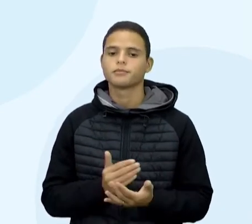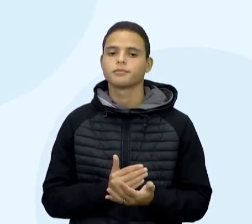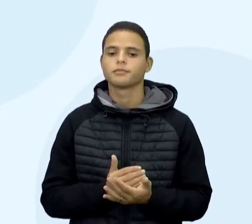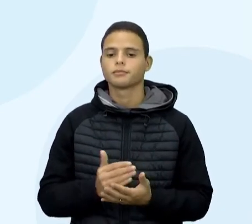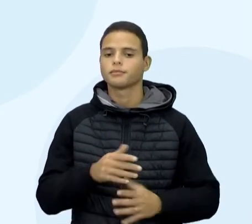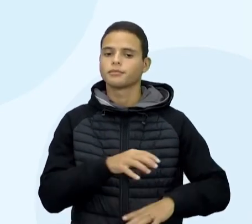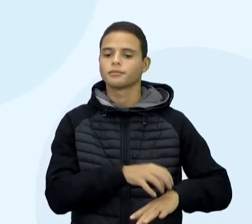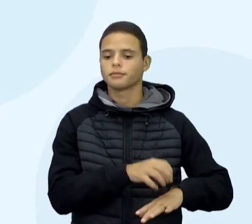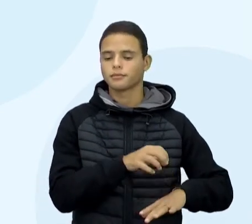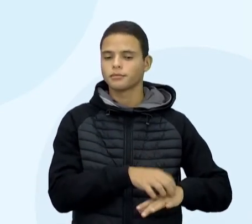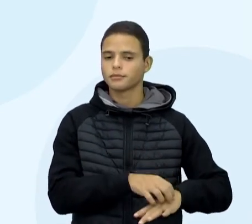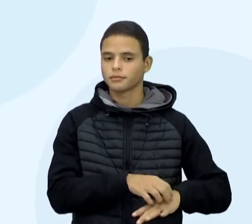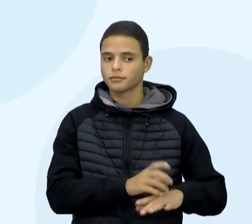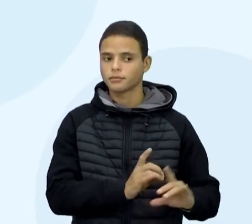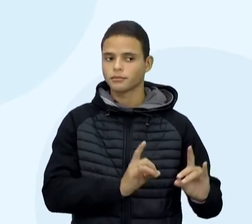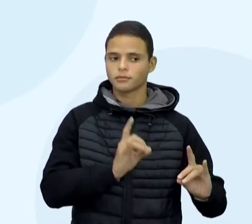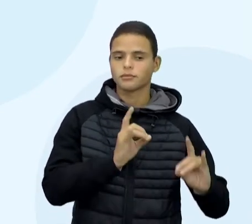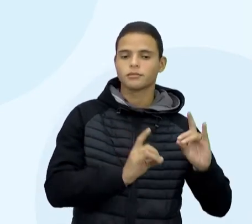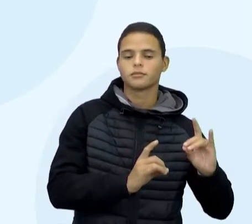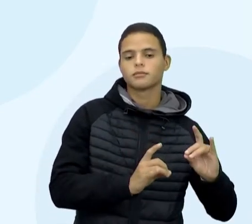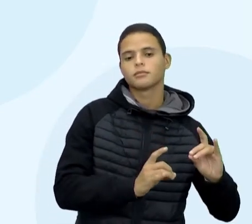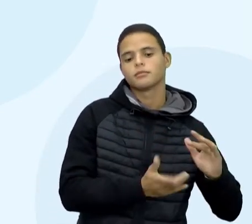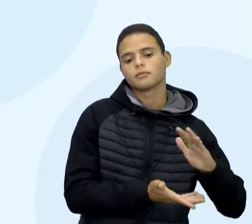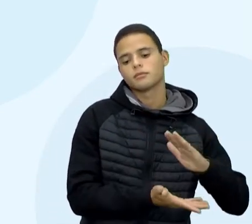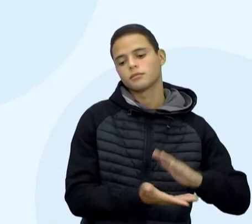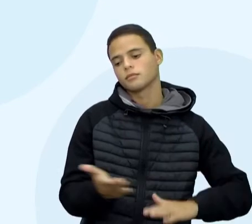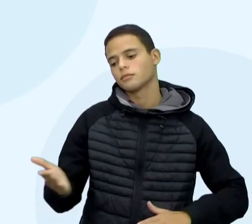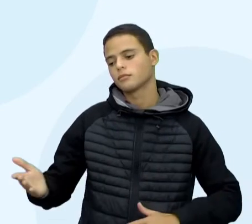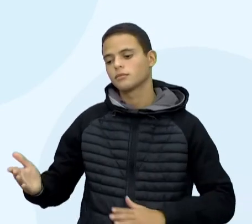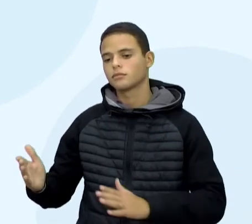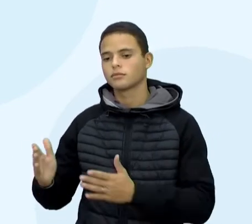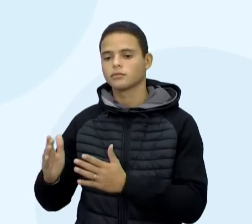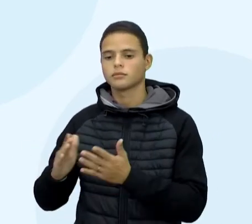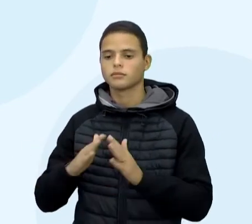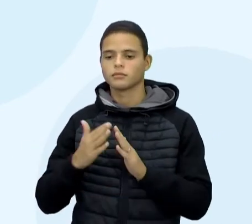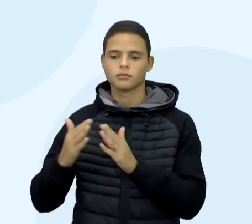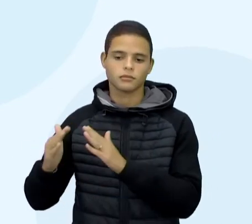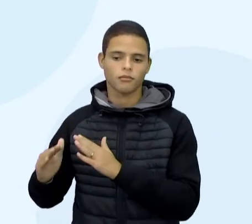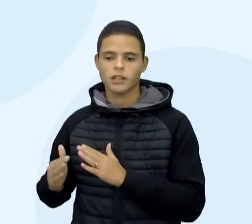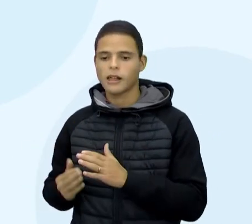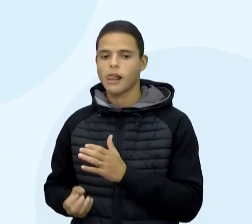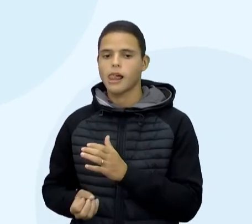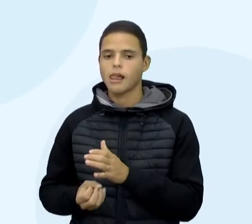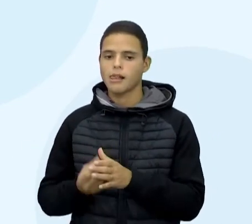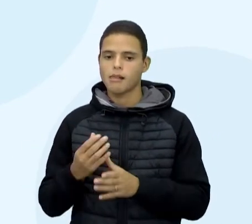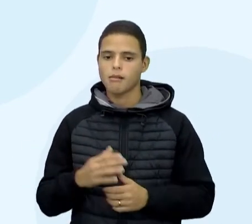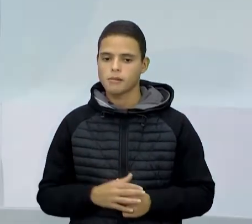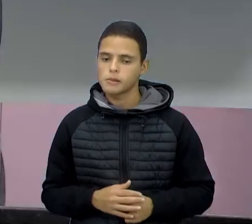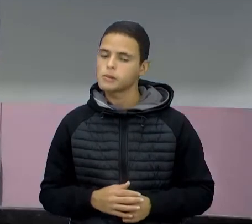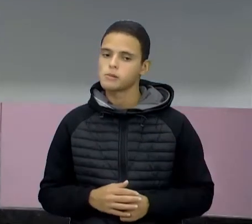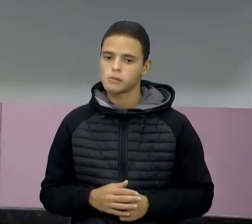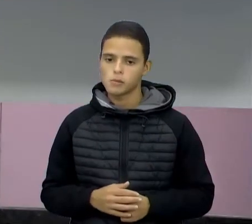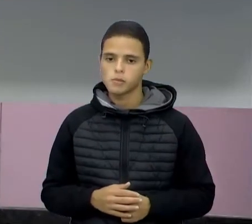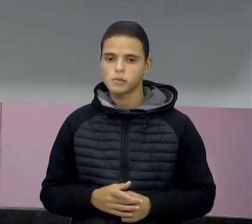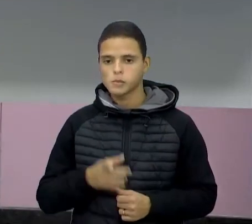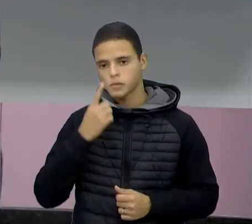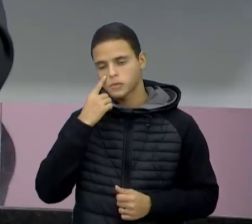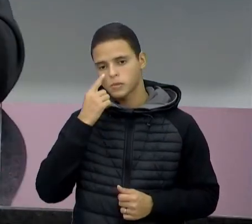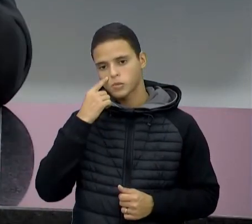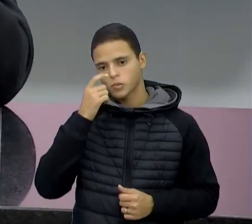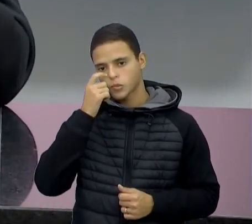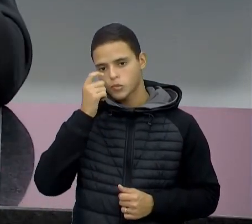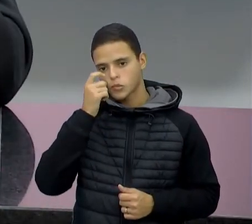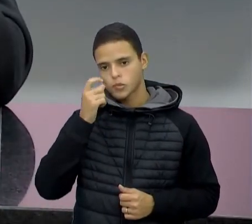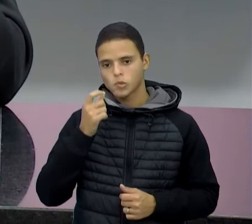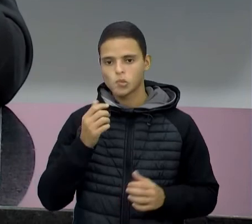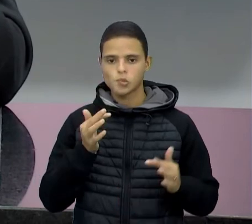grandes centros para morar nas periferias, formando as primeiras favelas. Então, olha só que interessante.